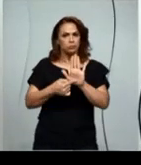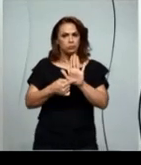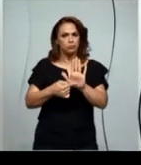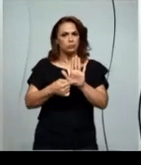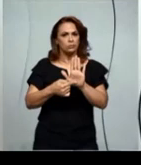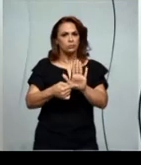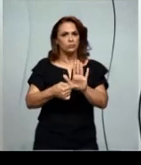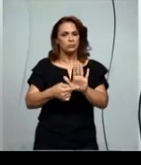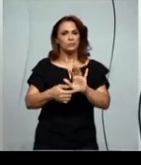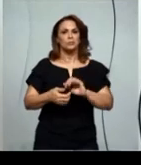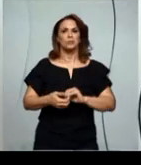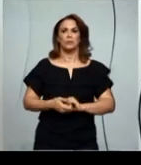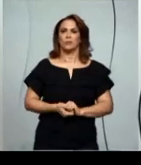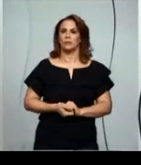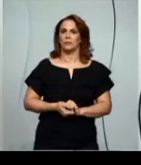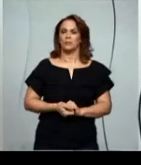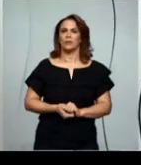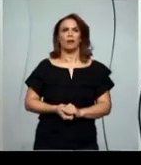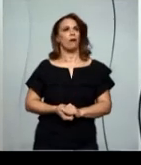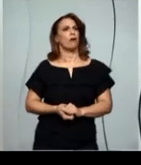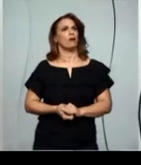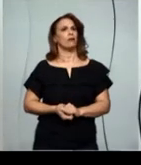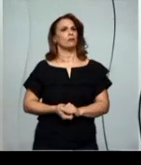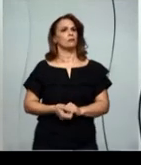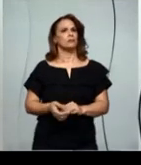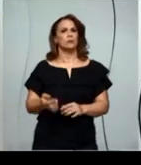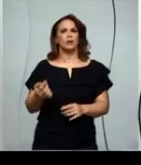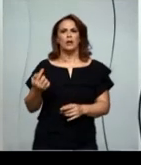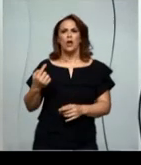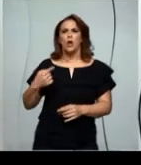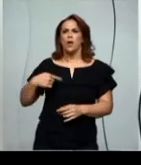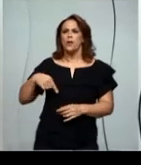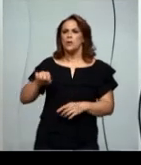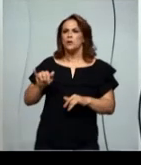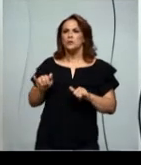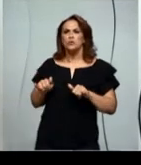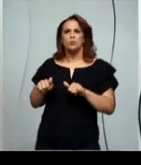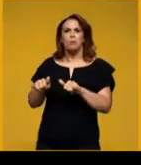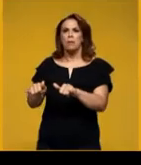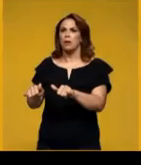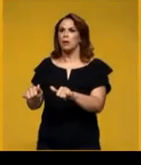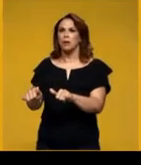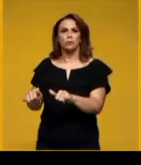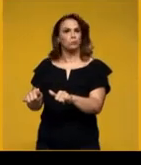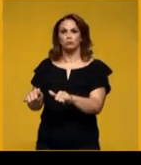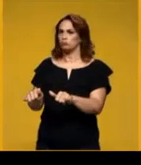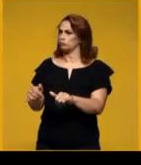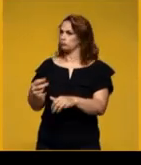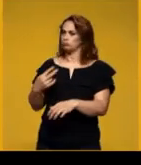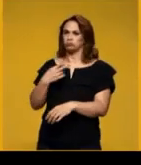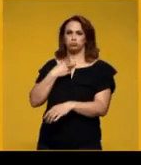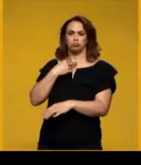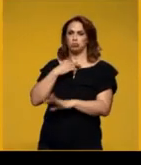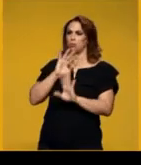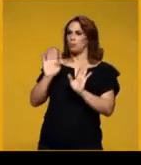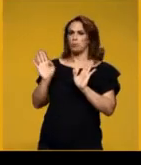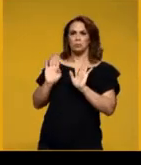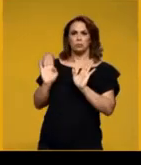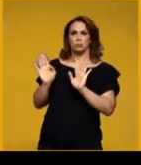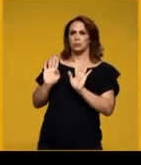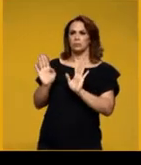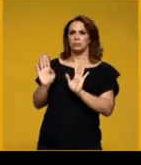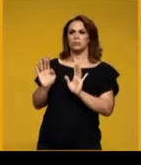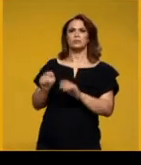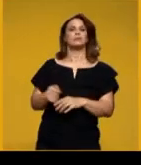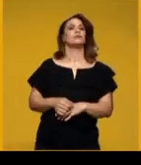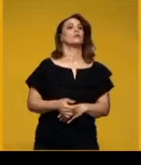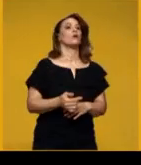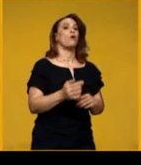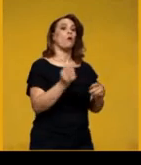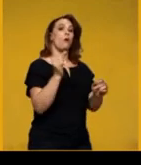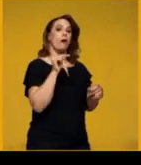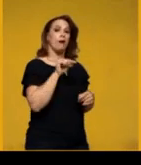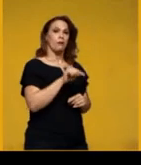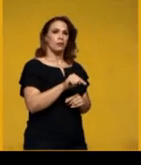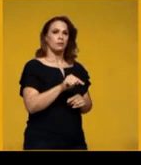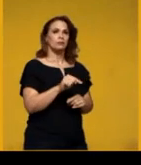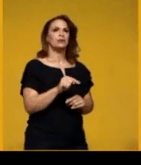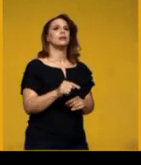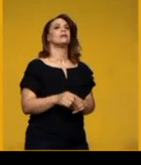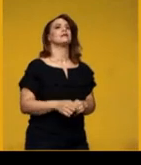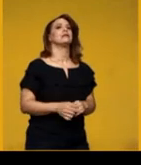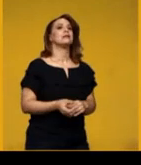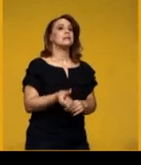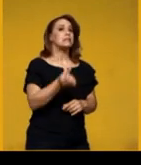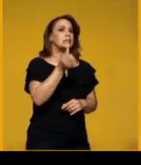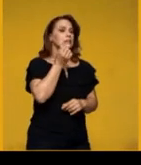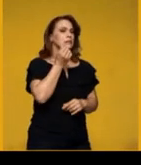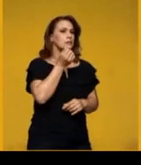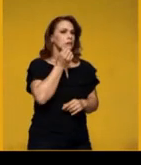the supermarket. Não fomos ao supermercado. O que nós fizemos? We went there last Friday. Nós fomos na sexta passada.